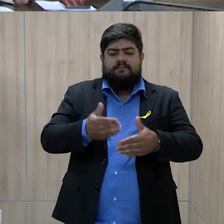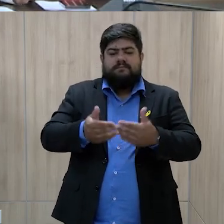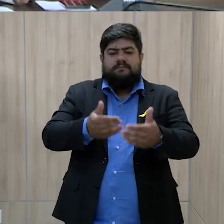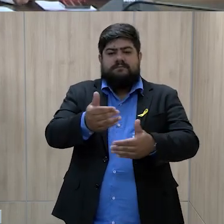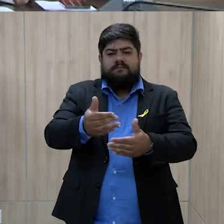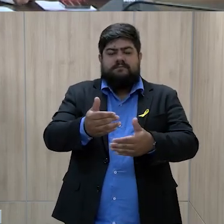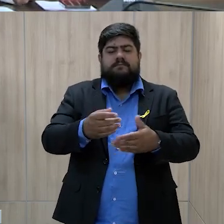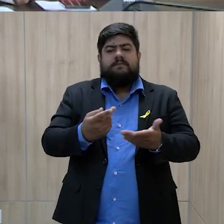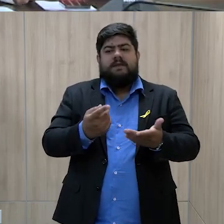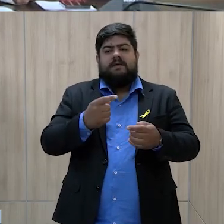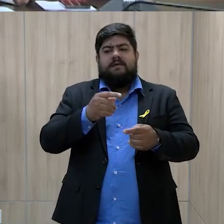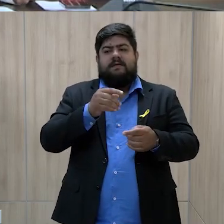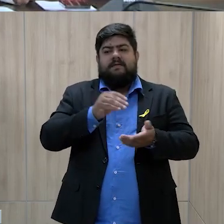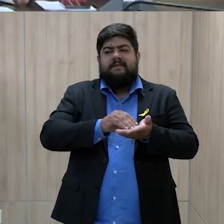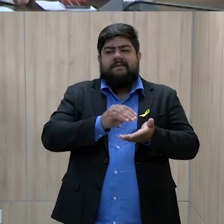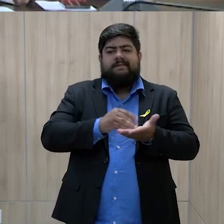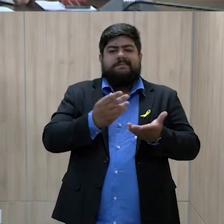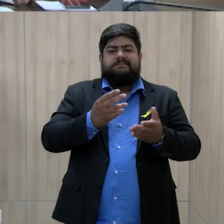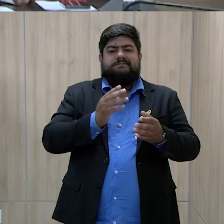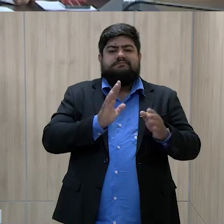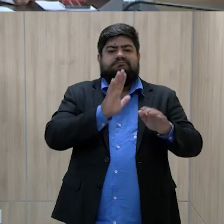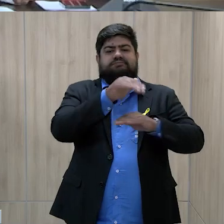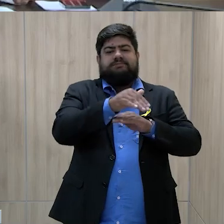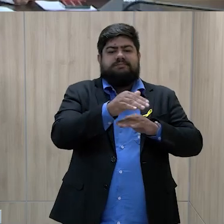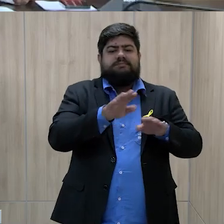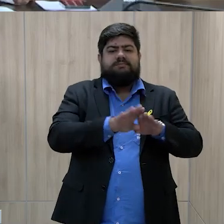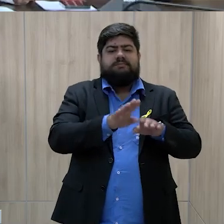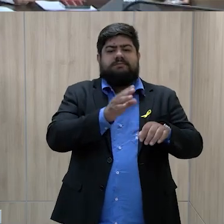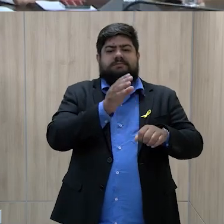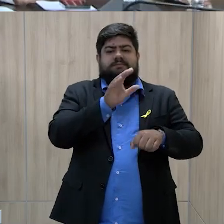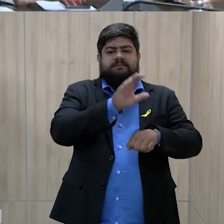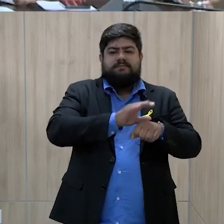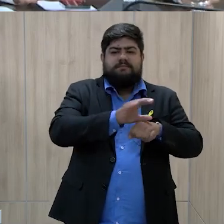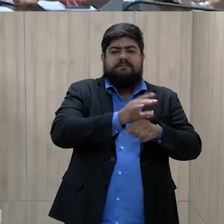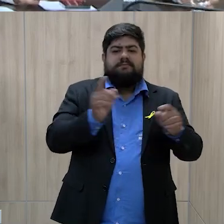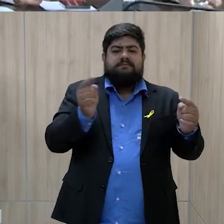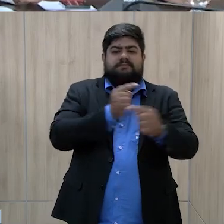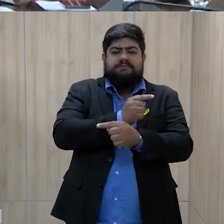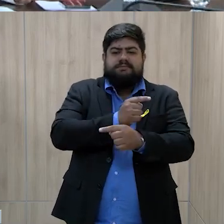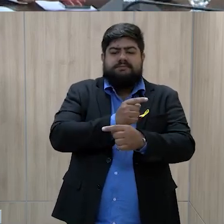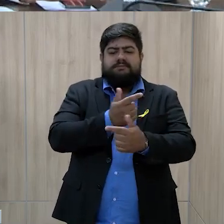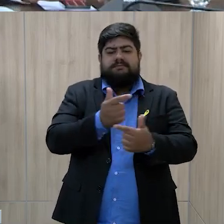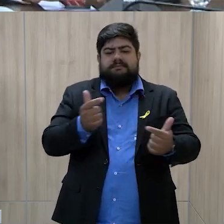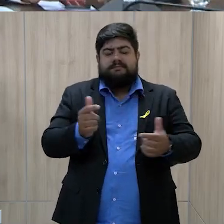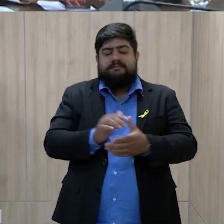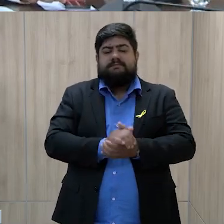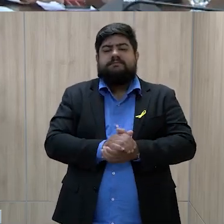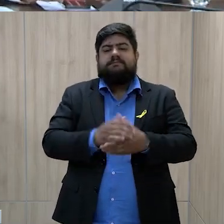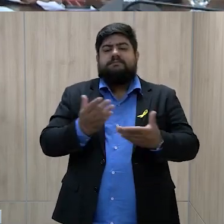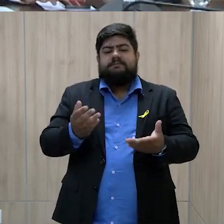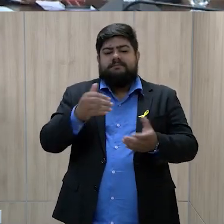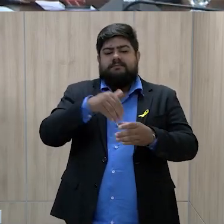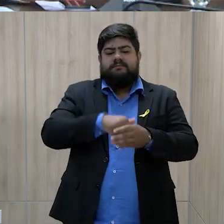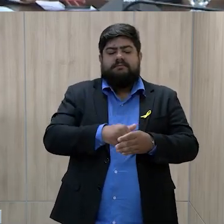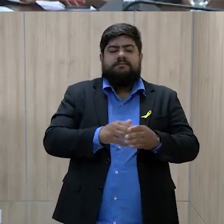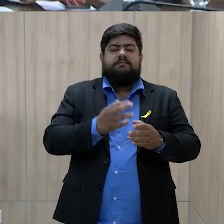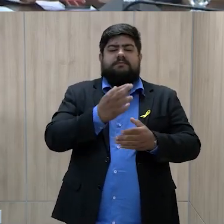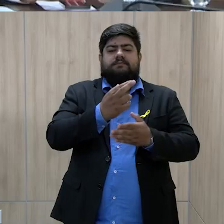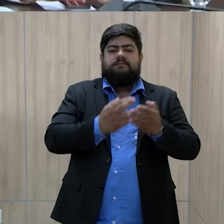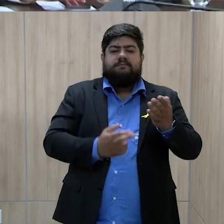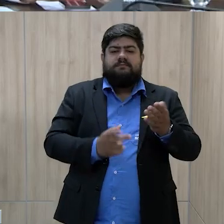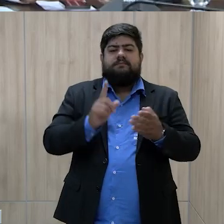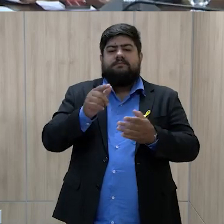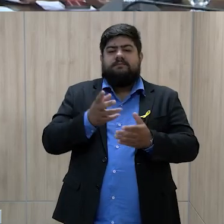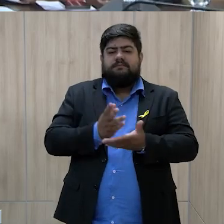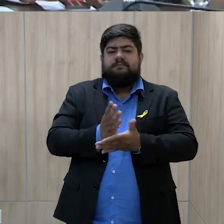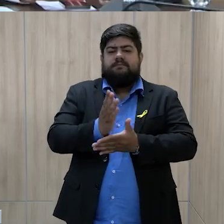tramitação diante da ausência de vícios de legalidade e constitucionalidade o voto do relator pela